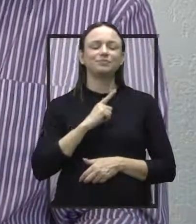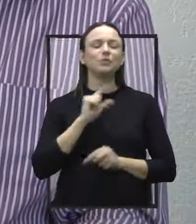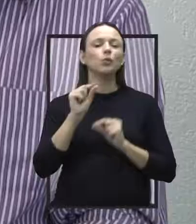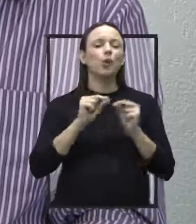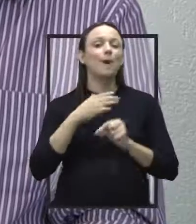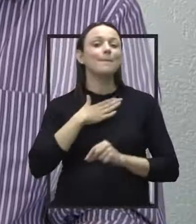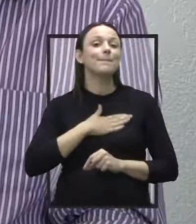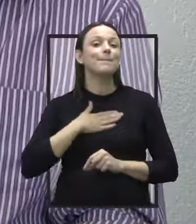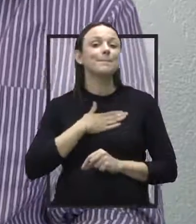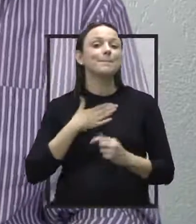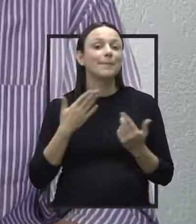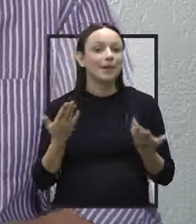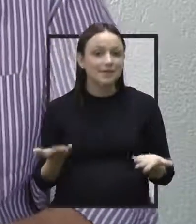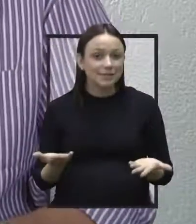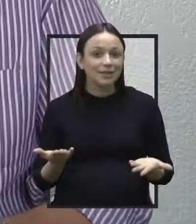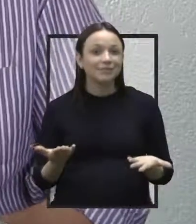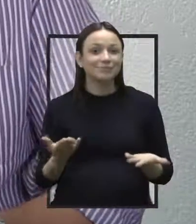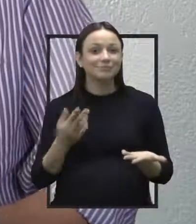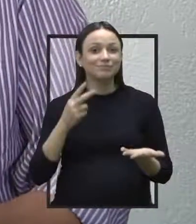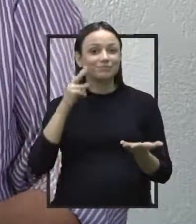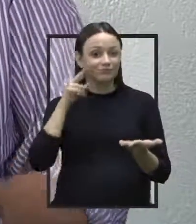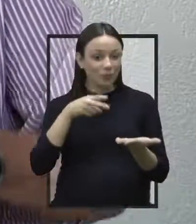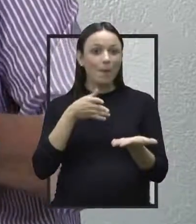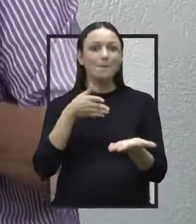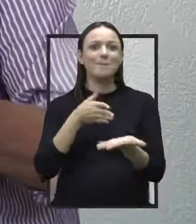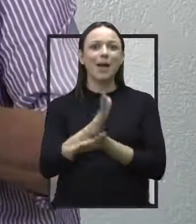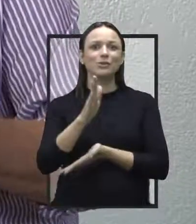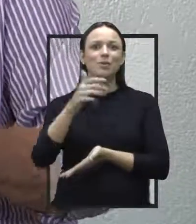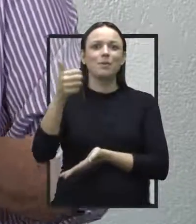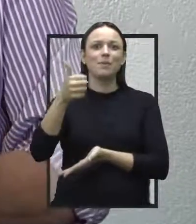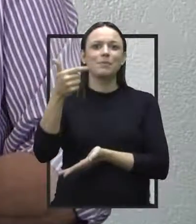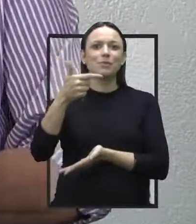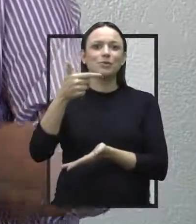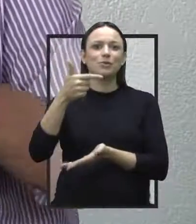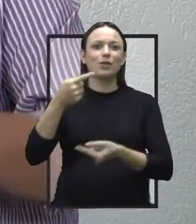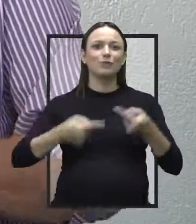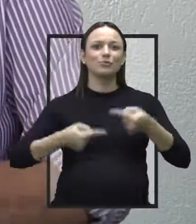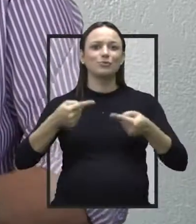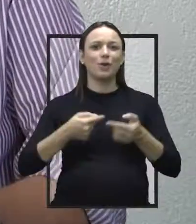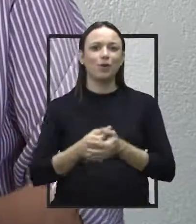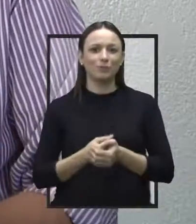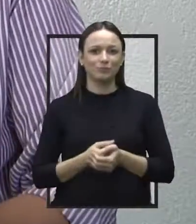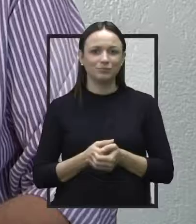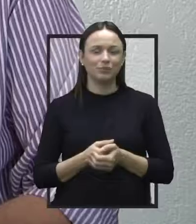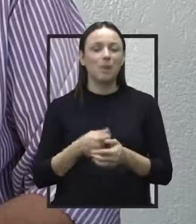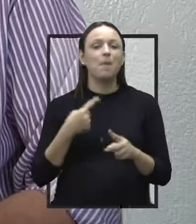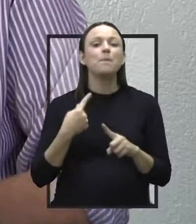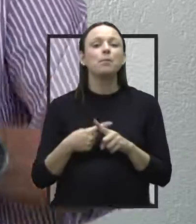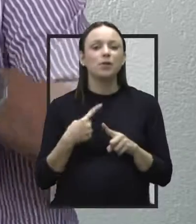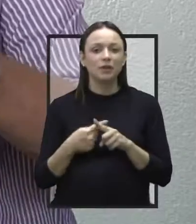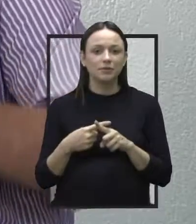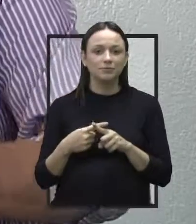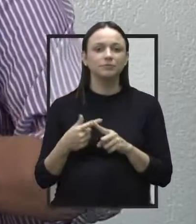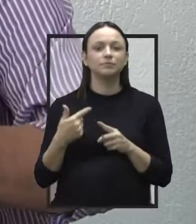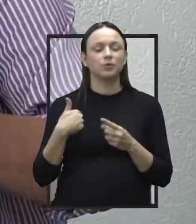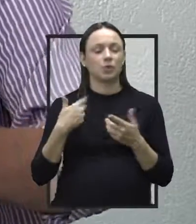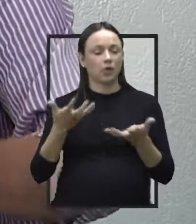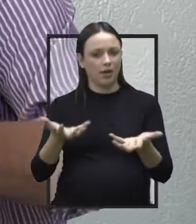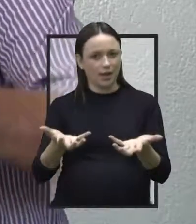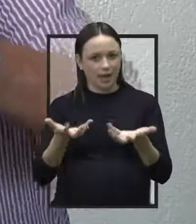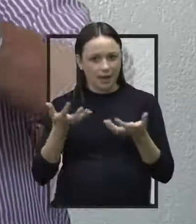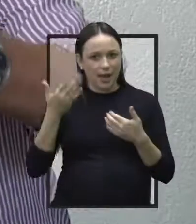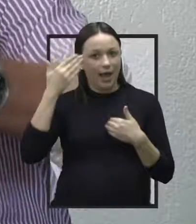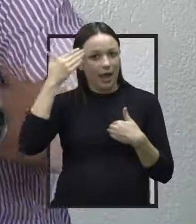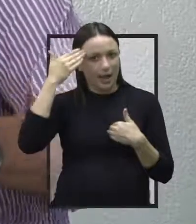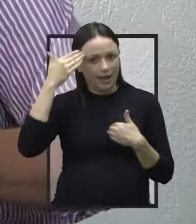o prazer, vamos dizer, de ver o projeto aprovado em primeira e segunda discussão. Até porque nós conversamos, eu quero agradecer